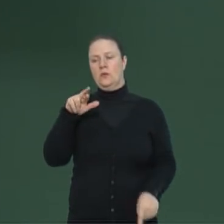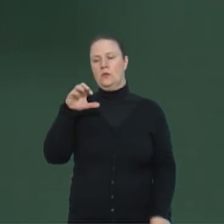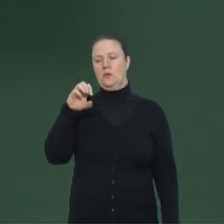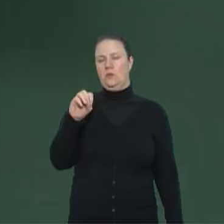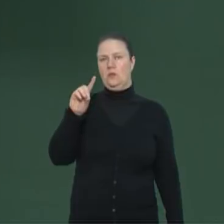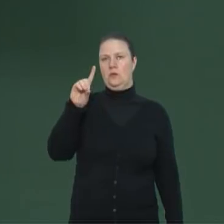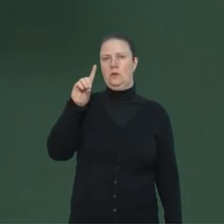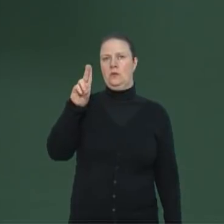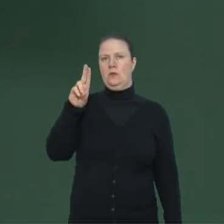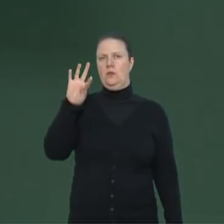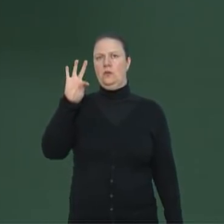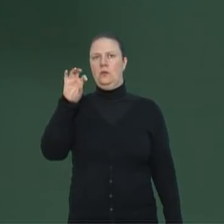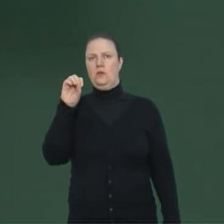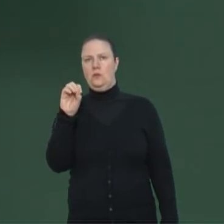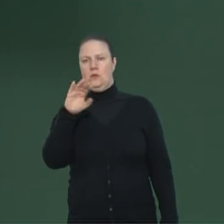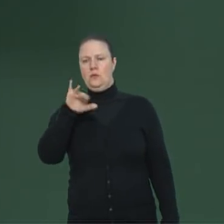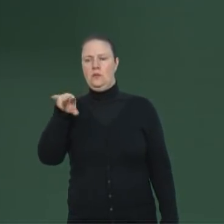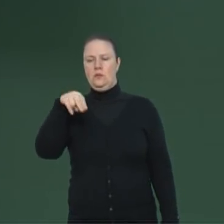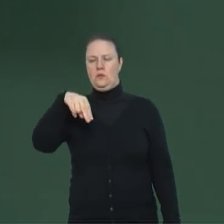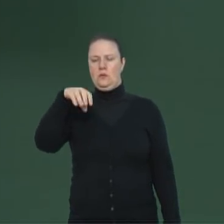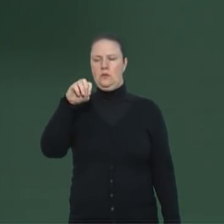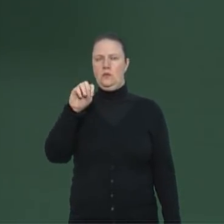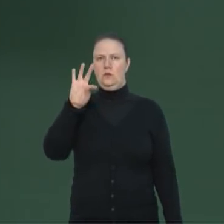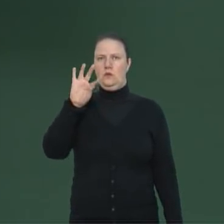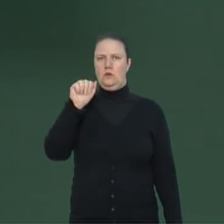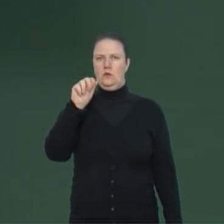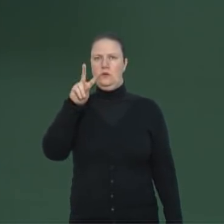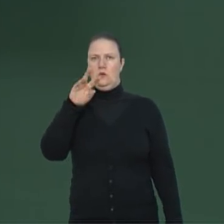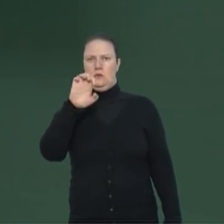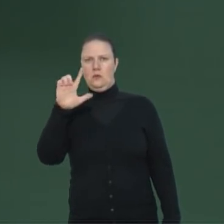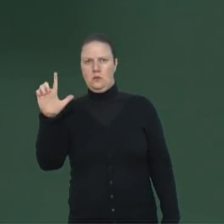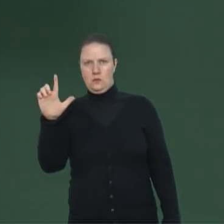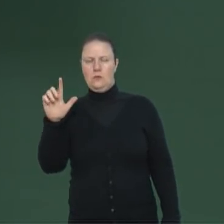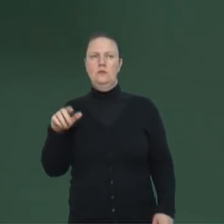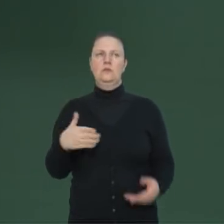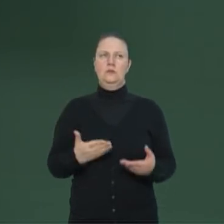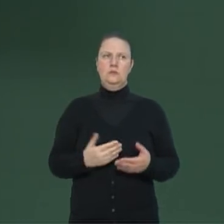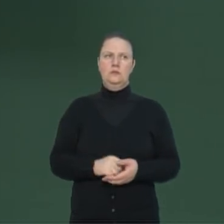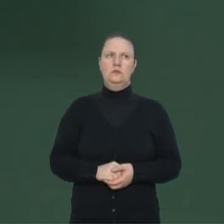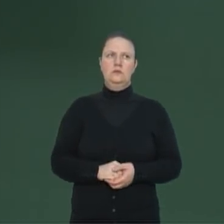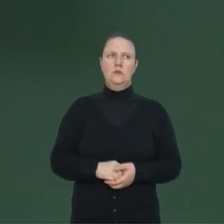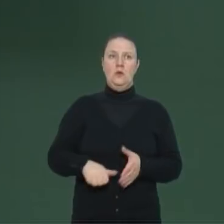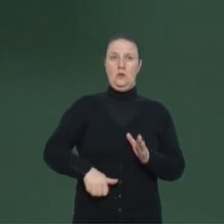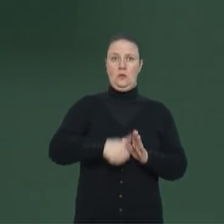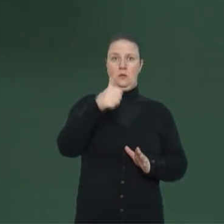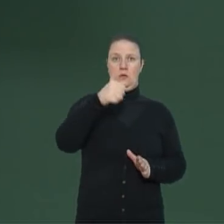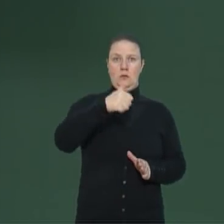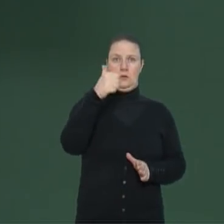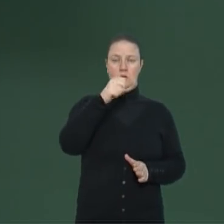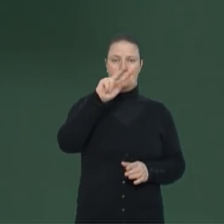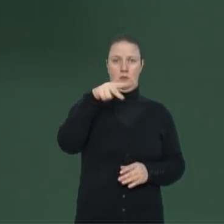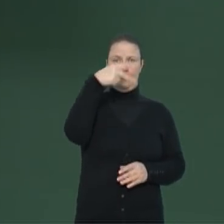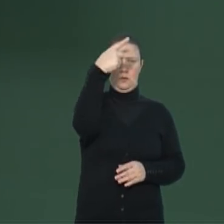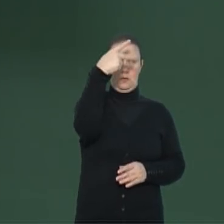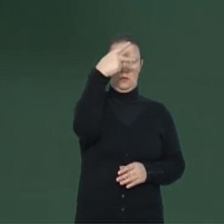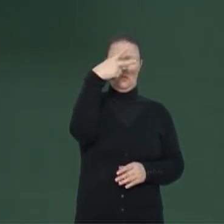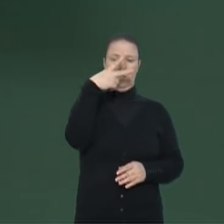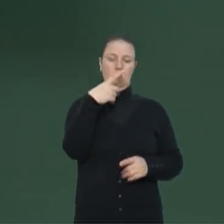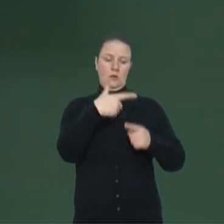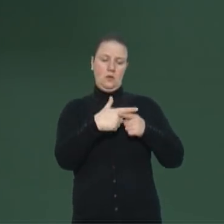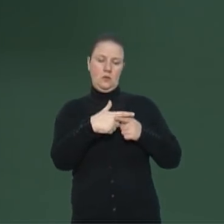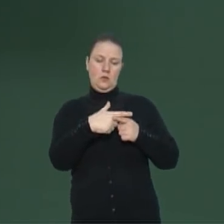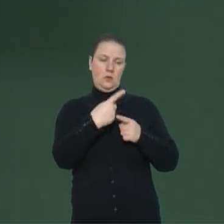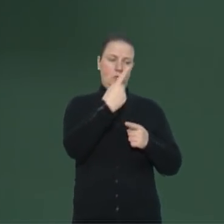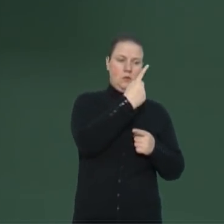produto notável do slide anterior, ficaria o quê aqui? Ó? O primeiro ao quadrado está aqui. 2 vezes o primeiro vezes o segundo, 2 vezes